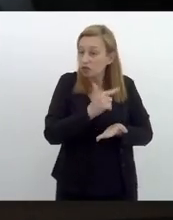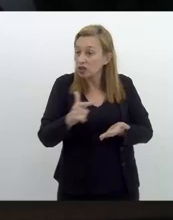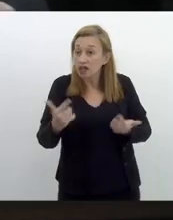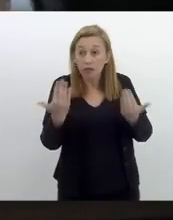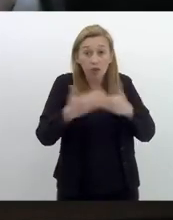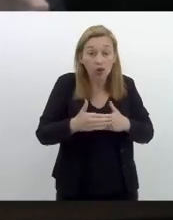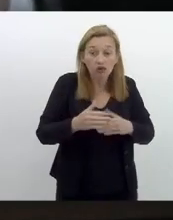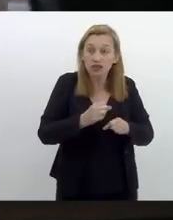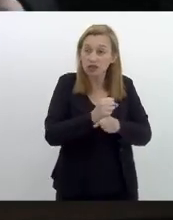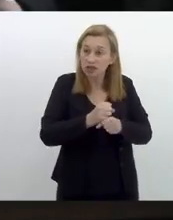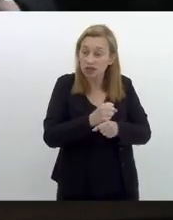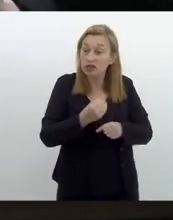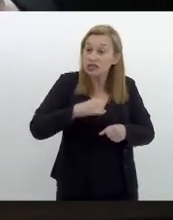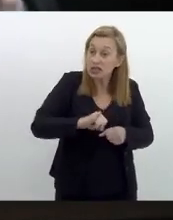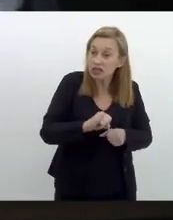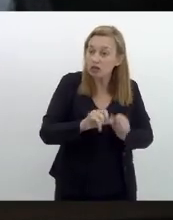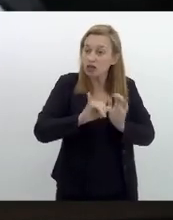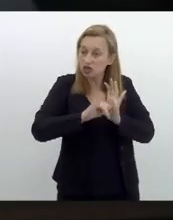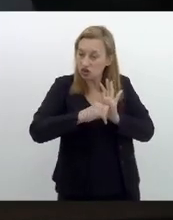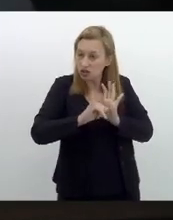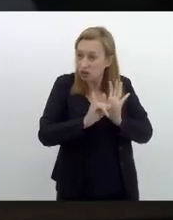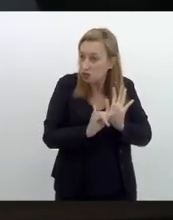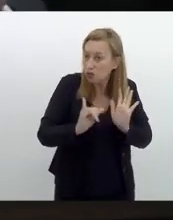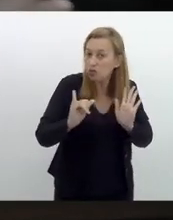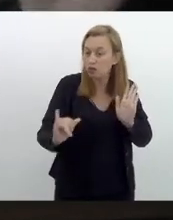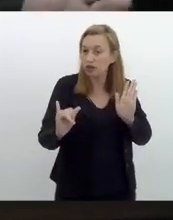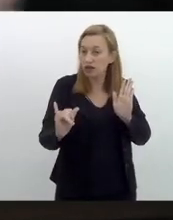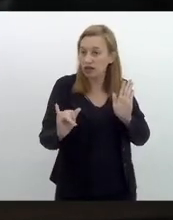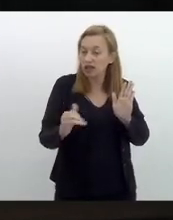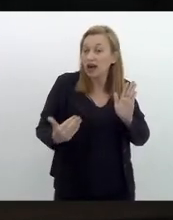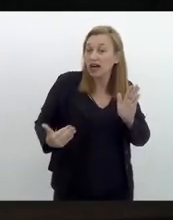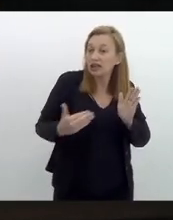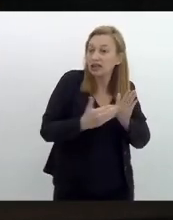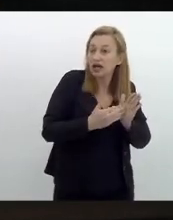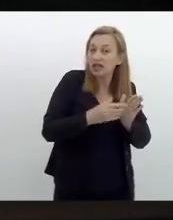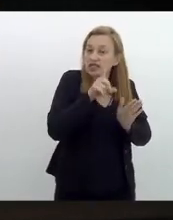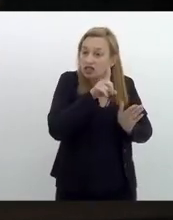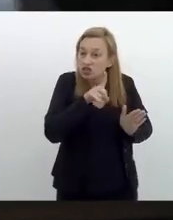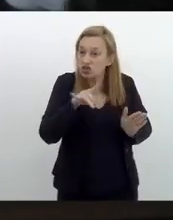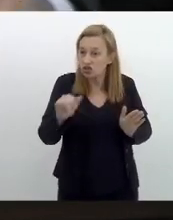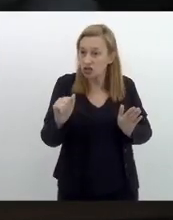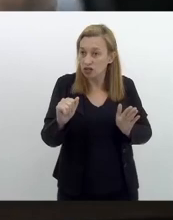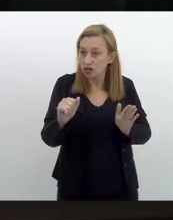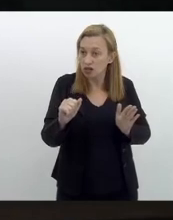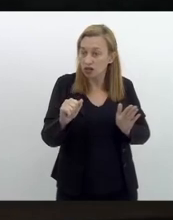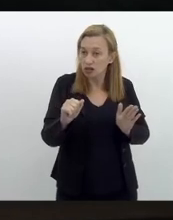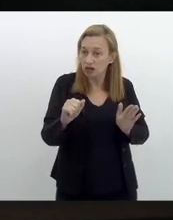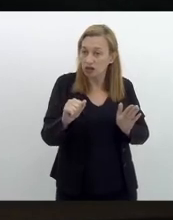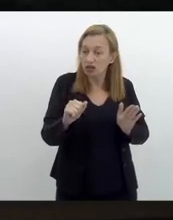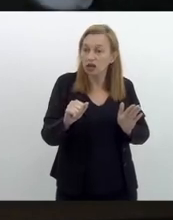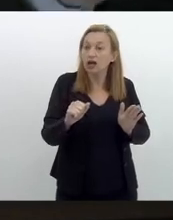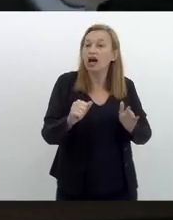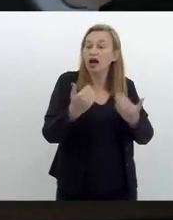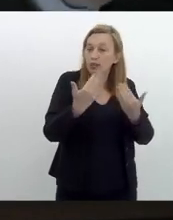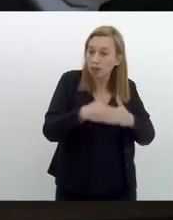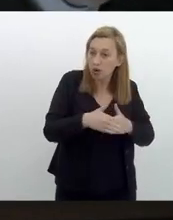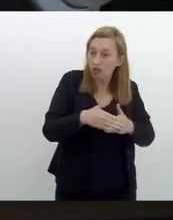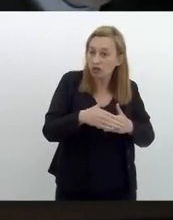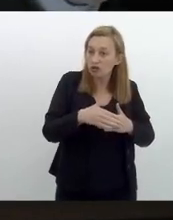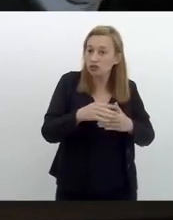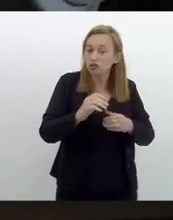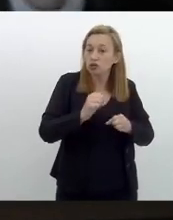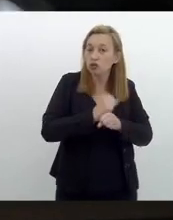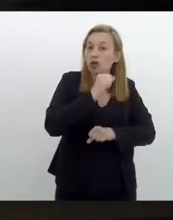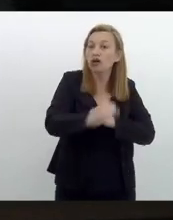se o edital for publicado até esta data se a prova for realizada no